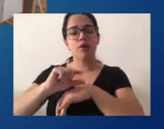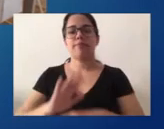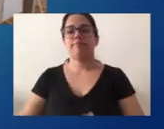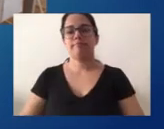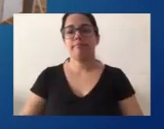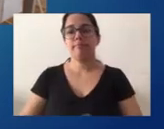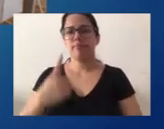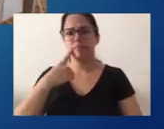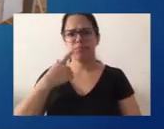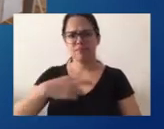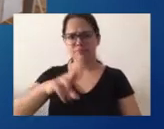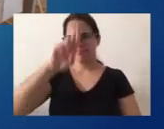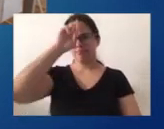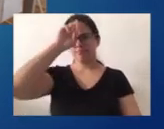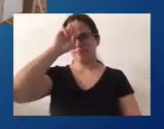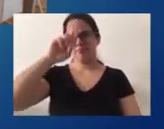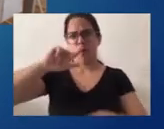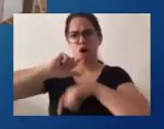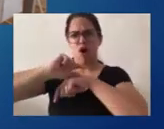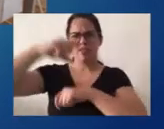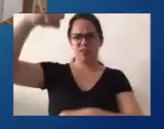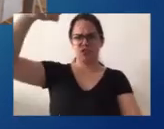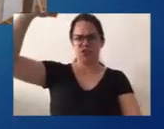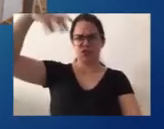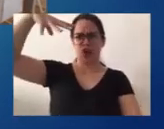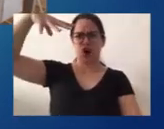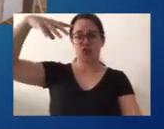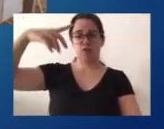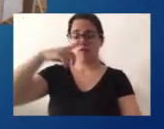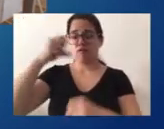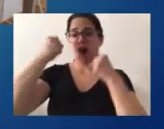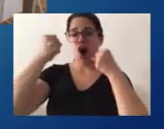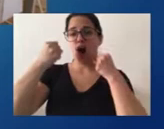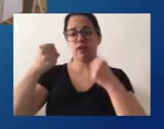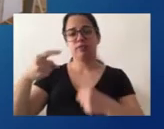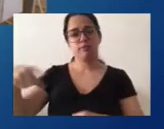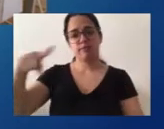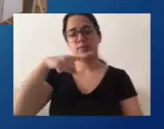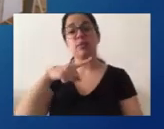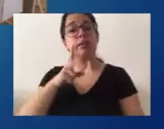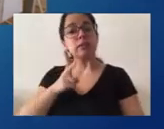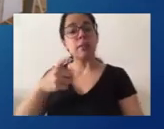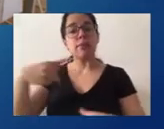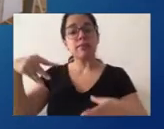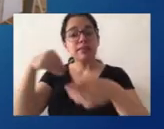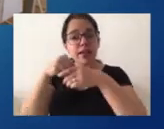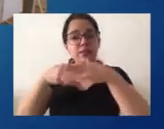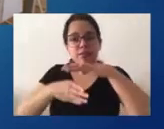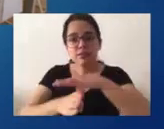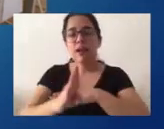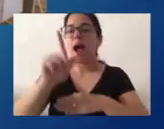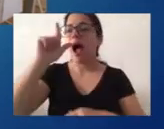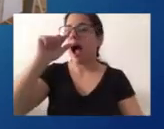não é recomendado que você vá para a casa de vegetação no sol de meio-dia, né, que é o horário que vai estar mais quente. Tá sempre atento, né, a estar hidratado